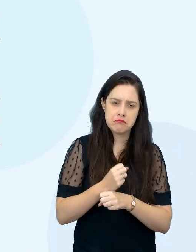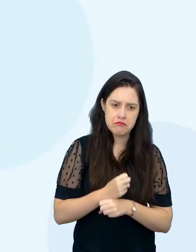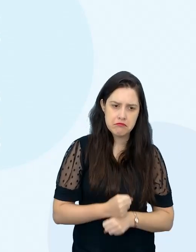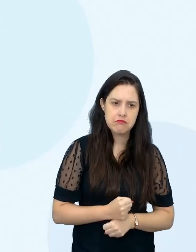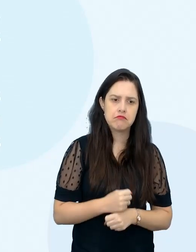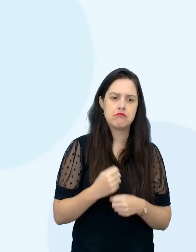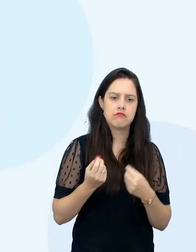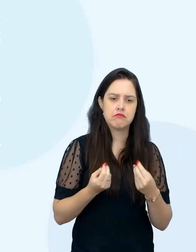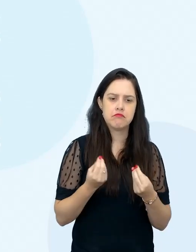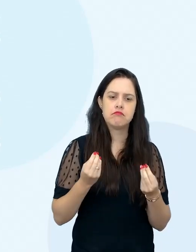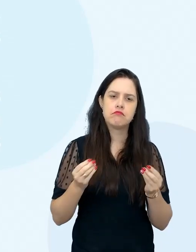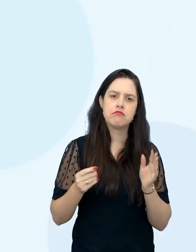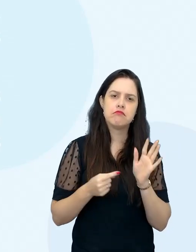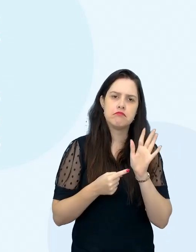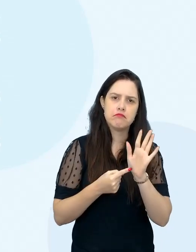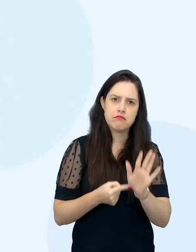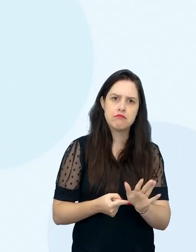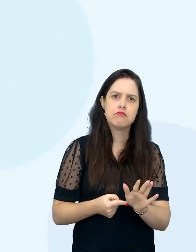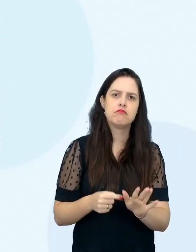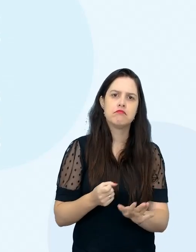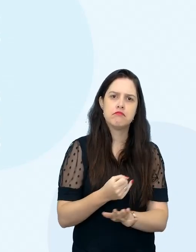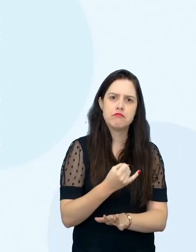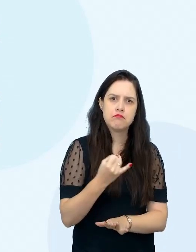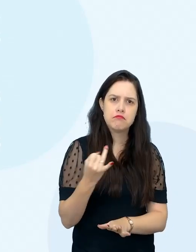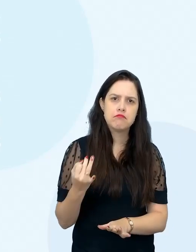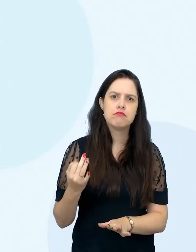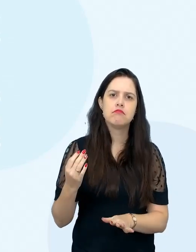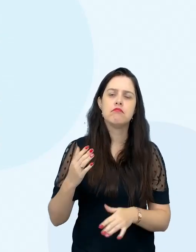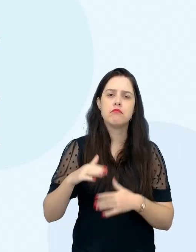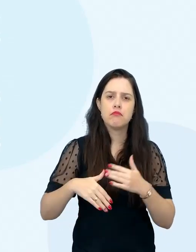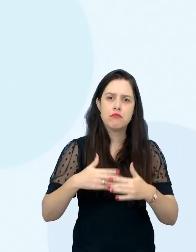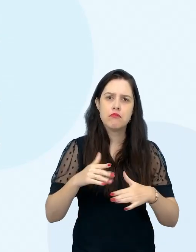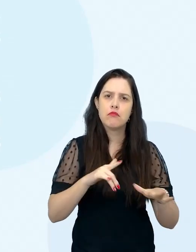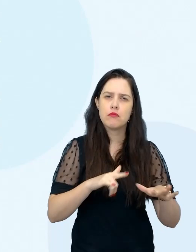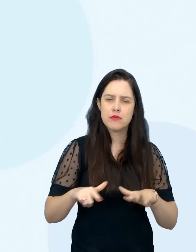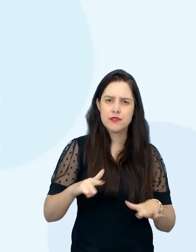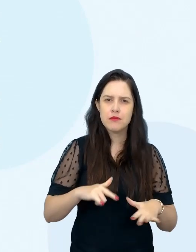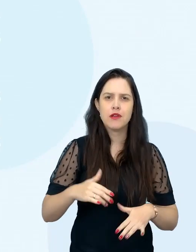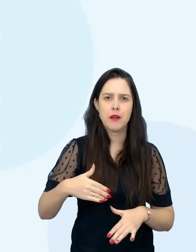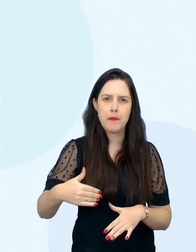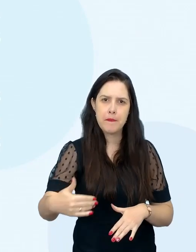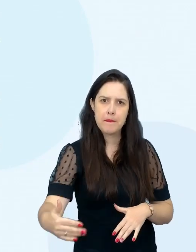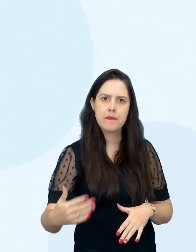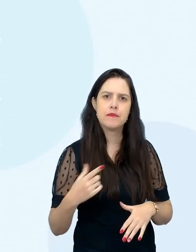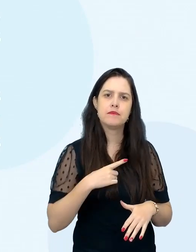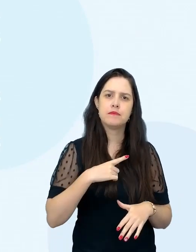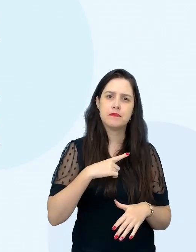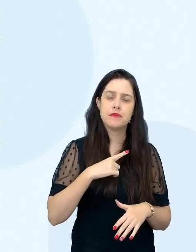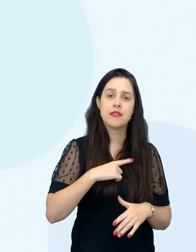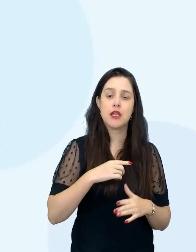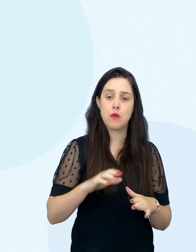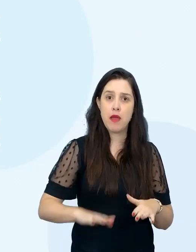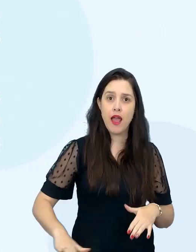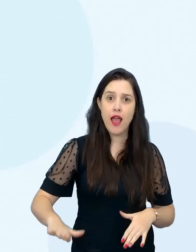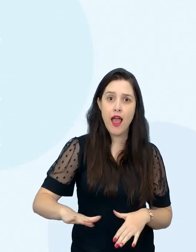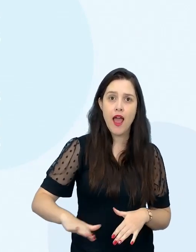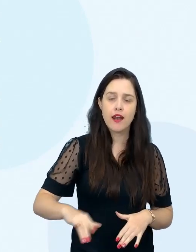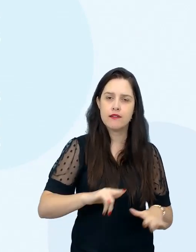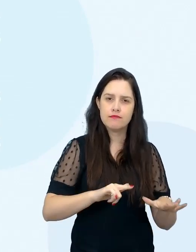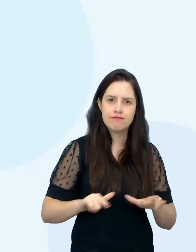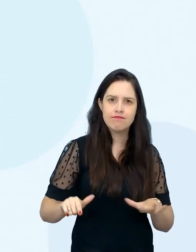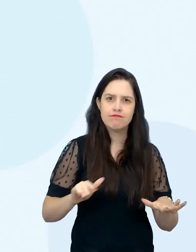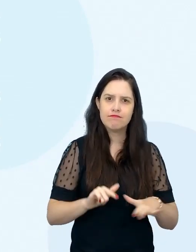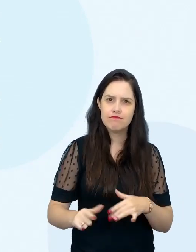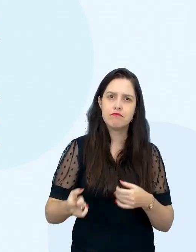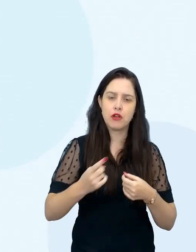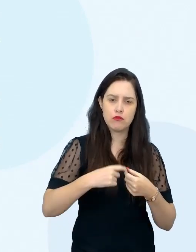focar nela e retomar ela aí, sei lá, por algumas, 4 semanas, enfim, né, selecionando sempre uma aula aí da semana para focar